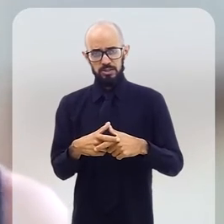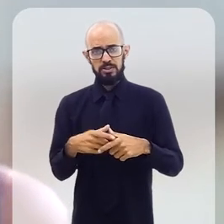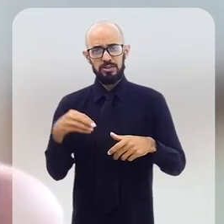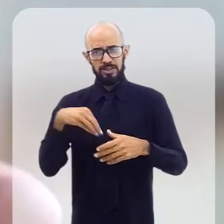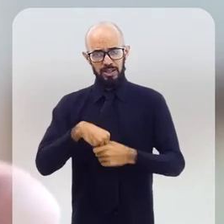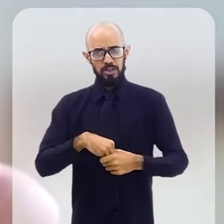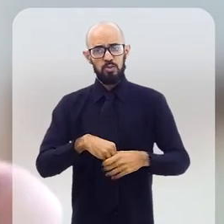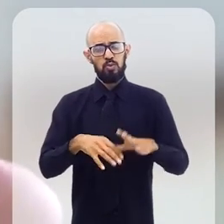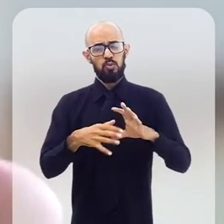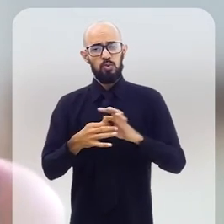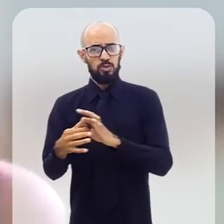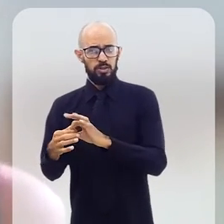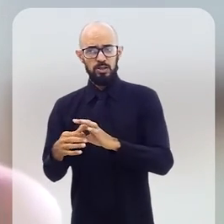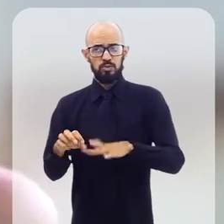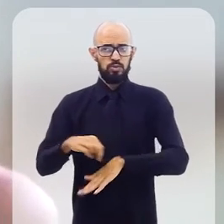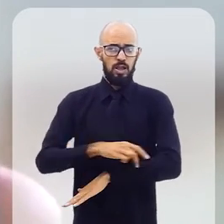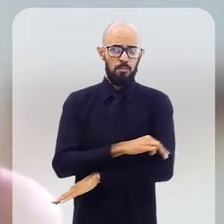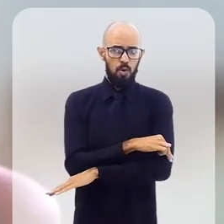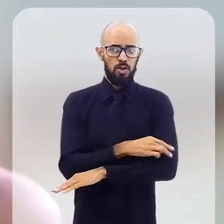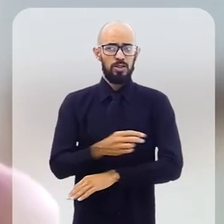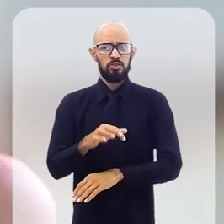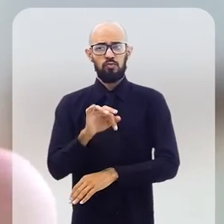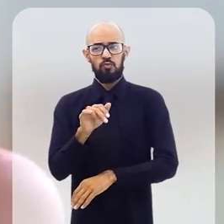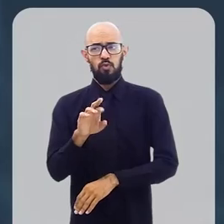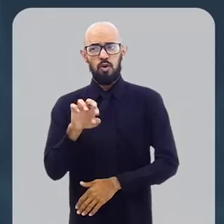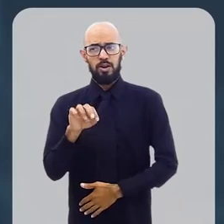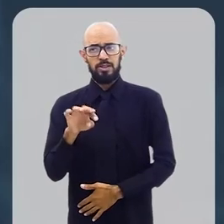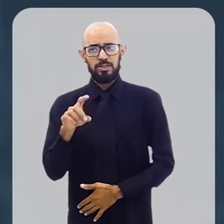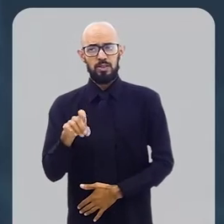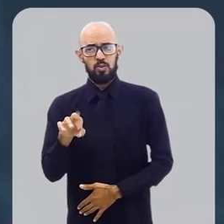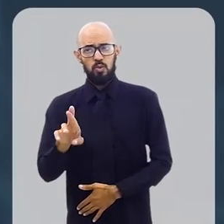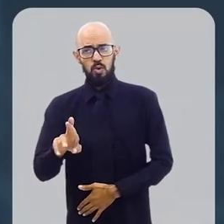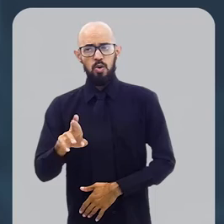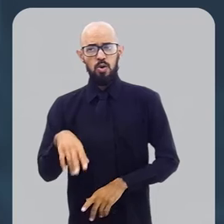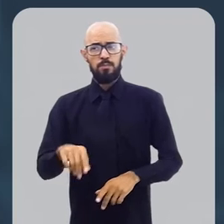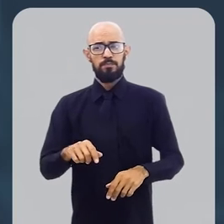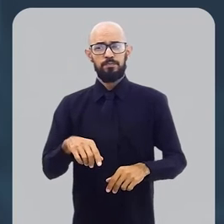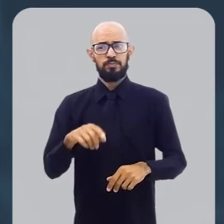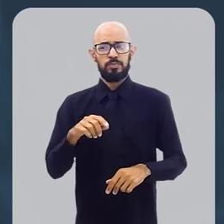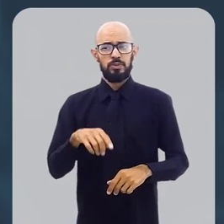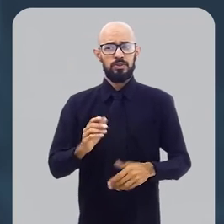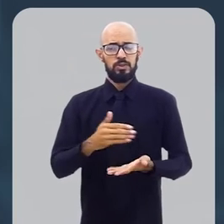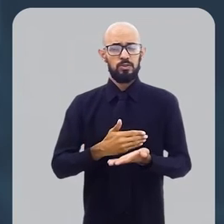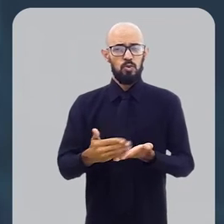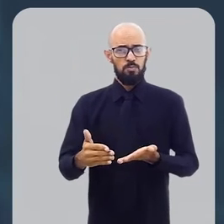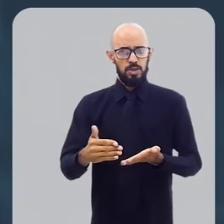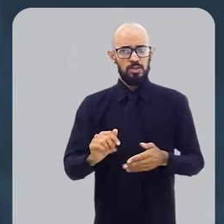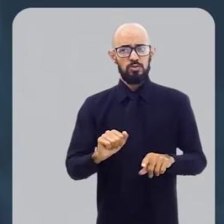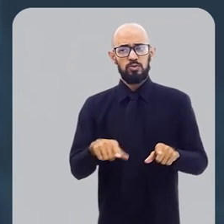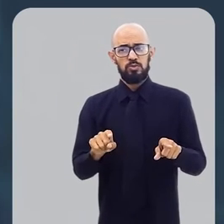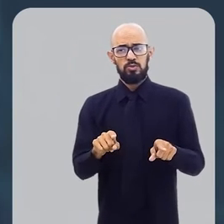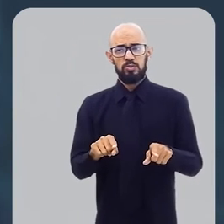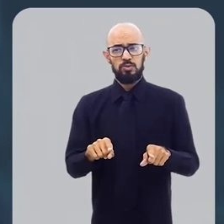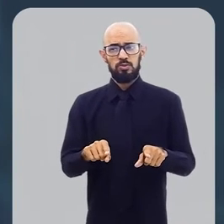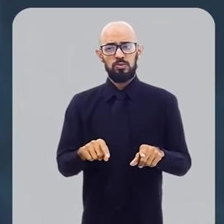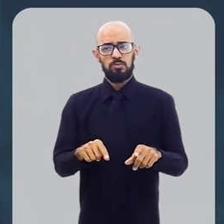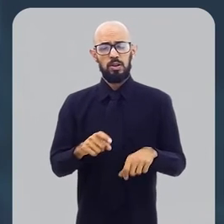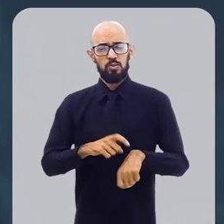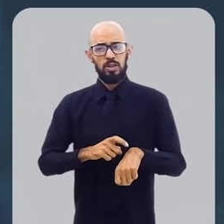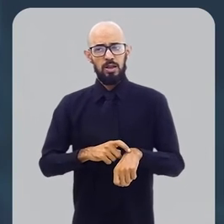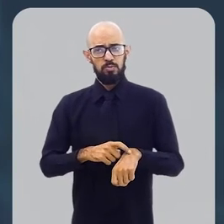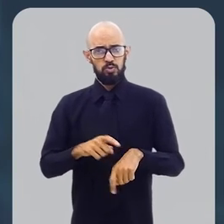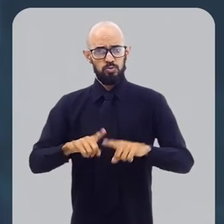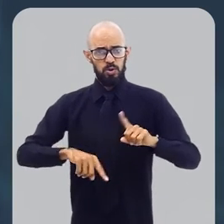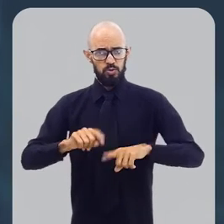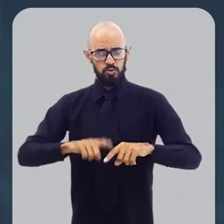grande maioria, né, dentro da cadeia da moda, né, é fornecedor, né, e faz parte, parte totalmente essencial